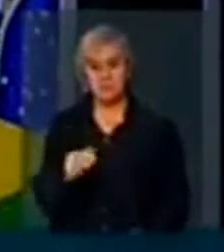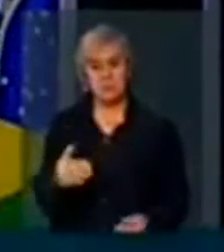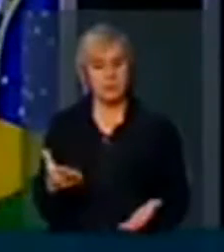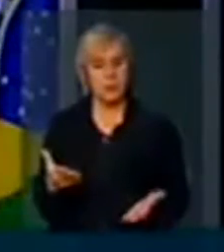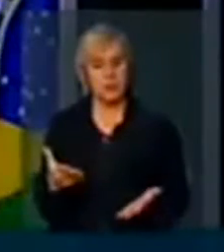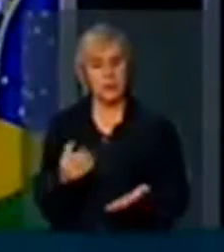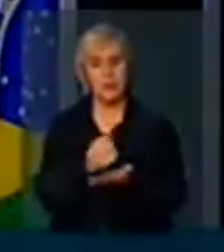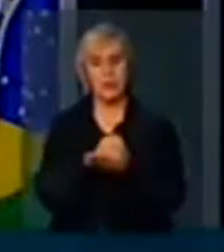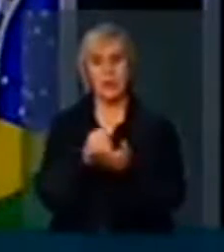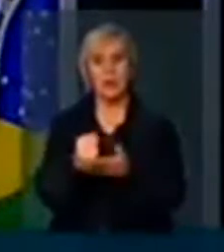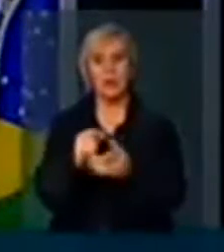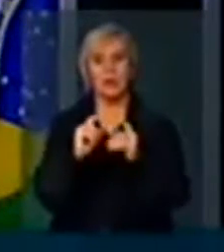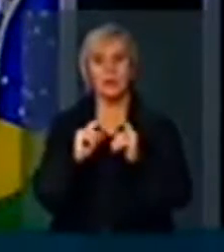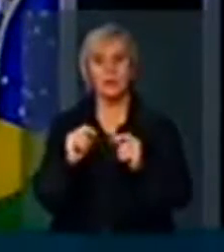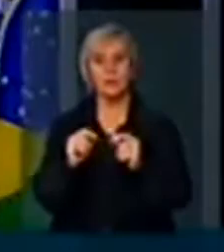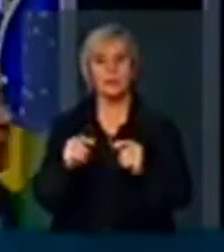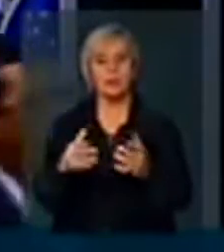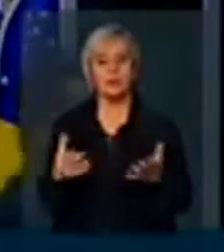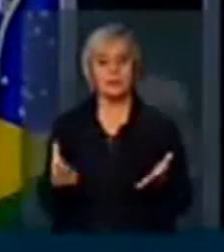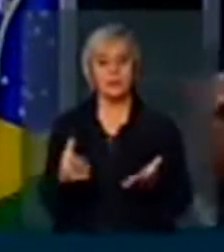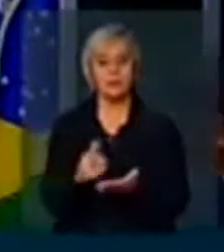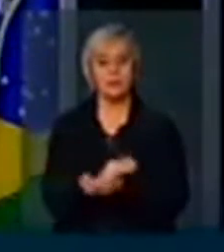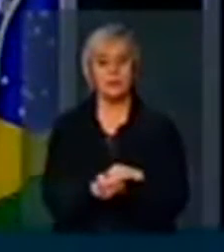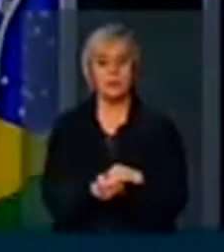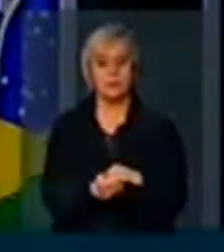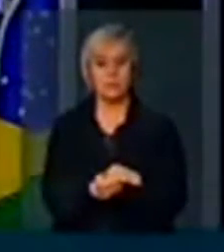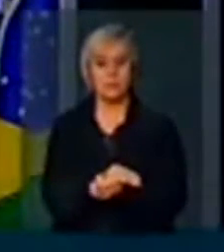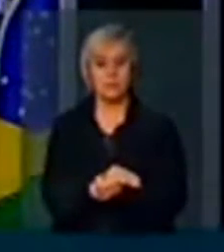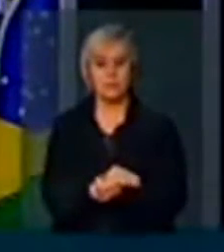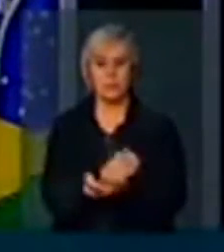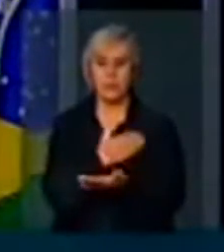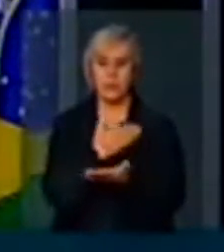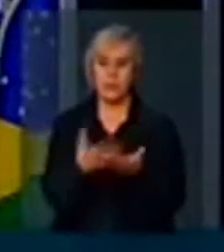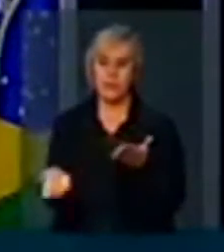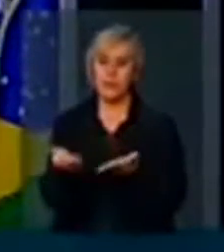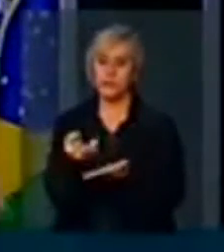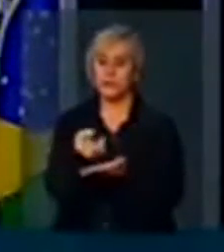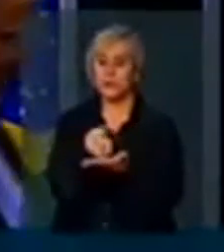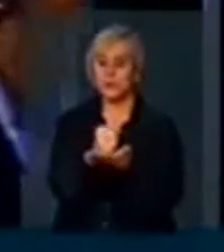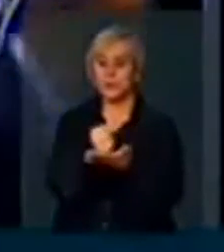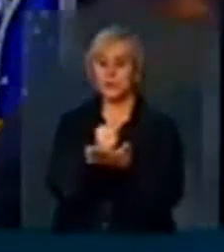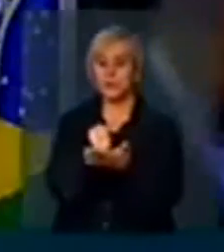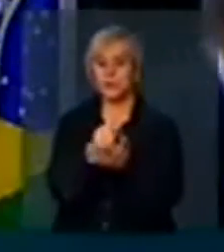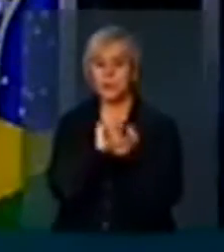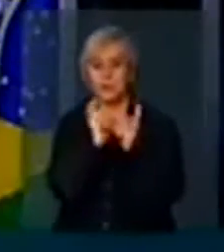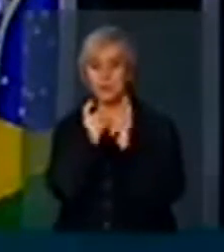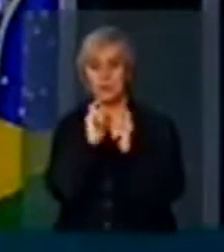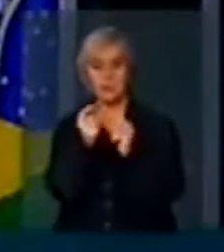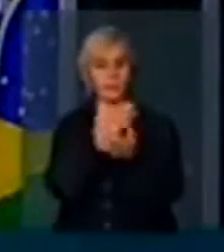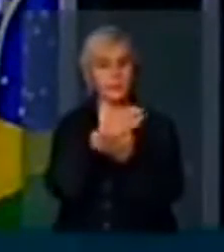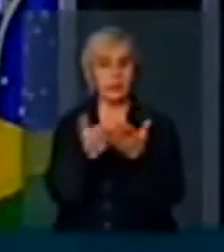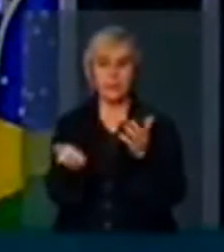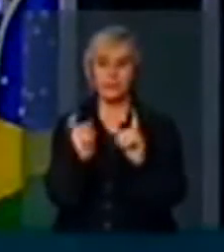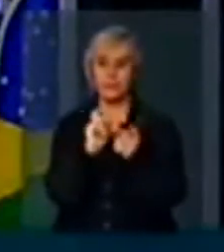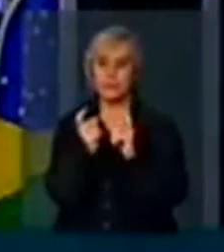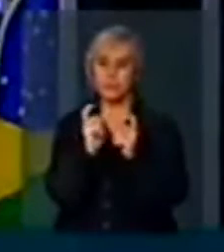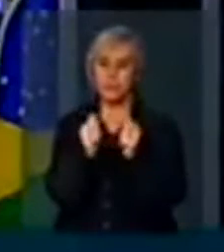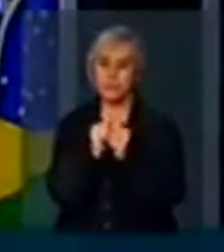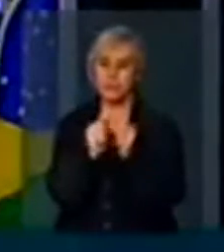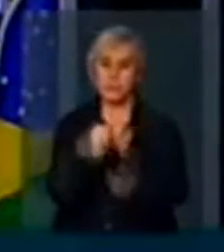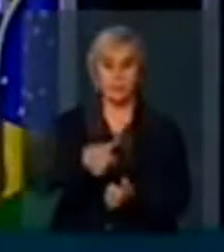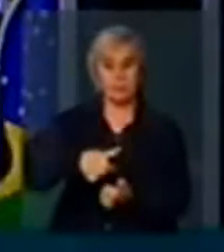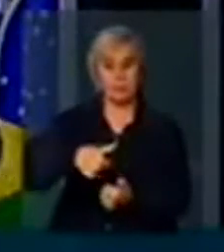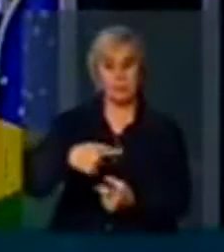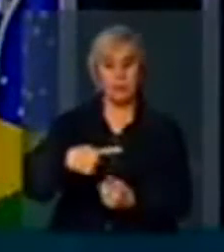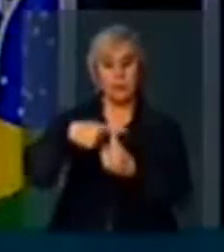A consequência inevitável é a perda do controle sobre os desígnios da